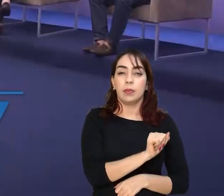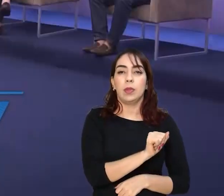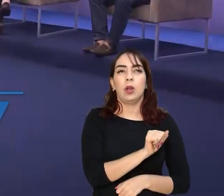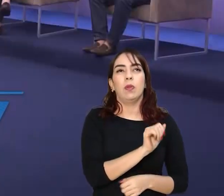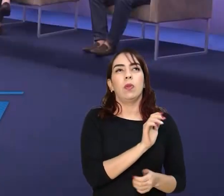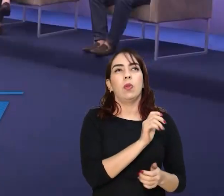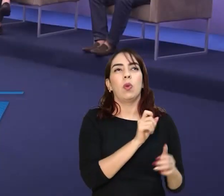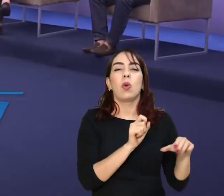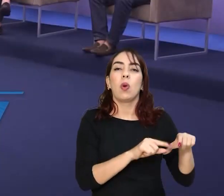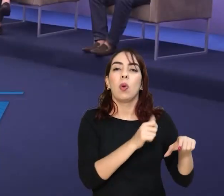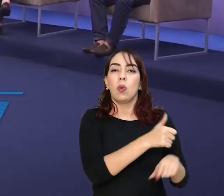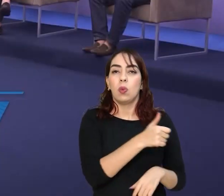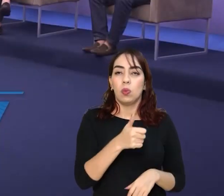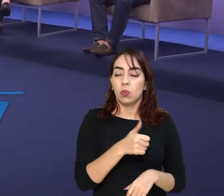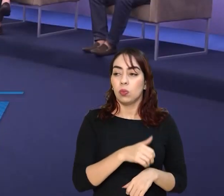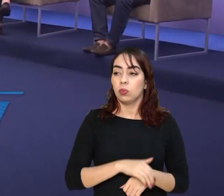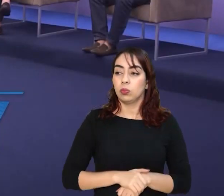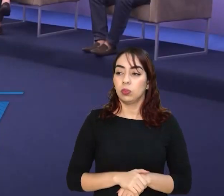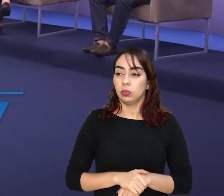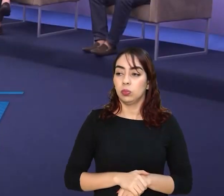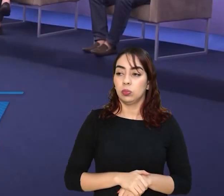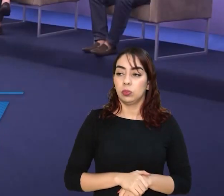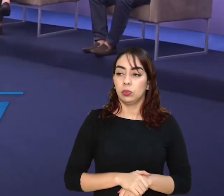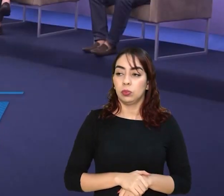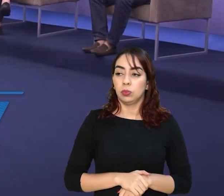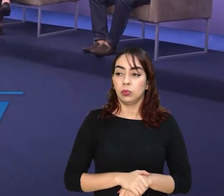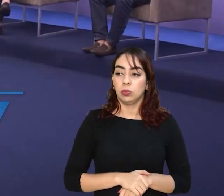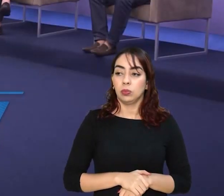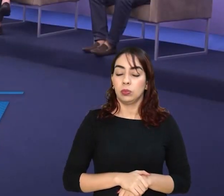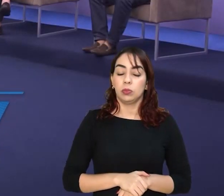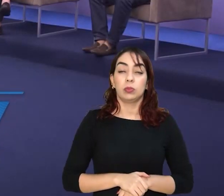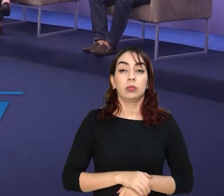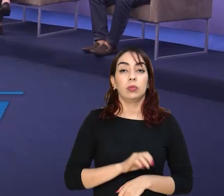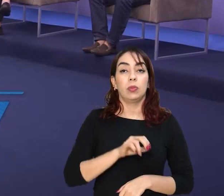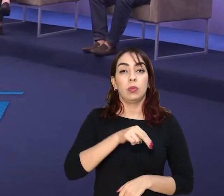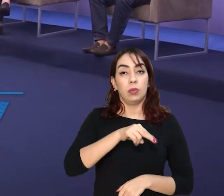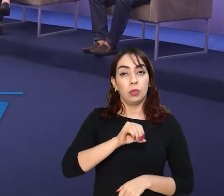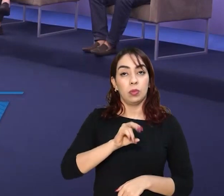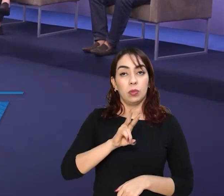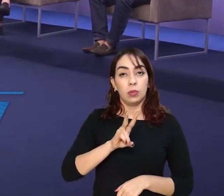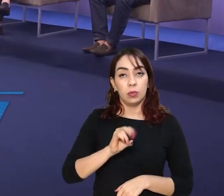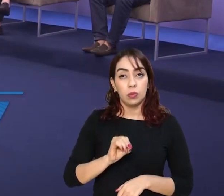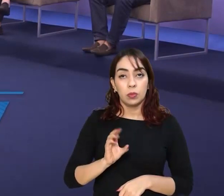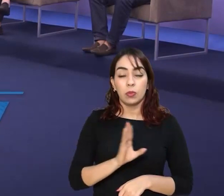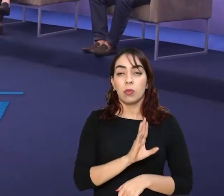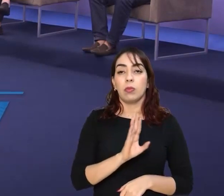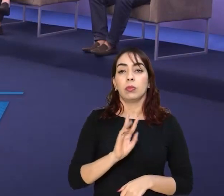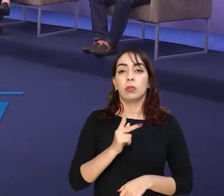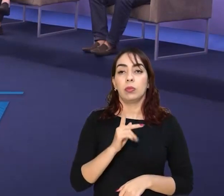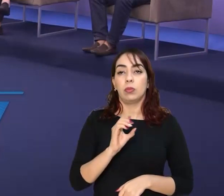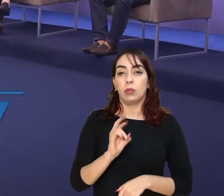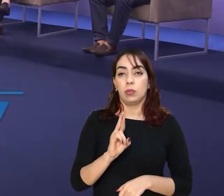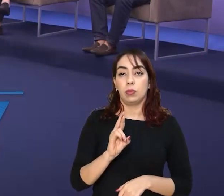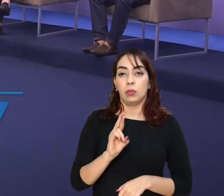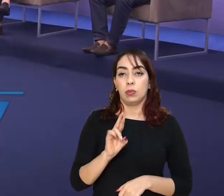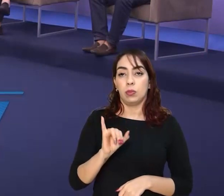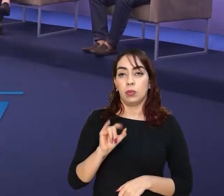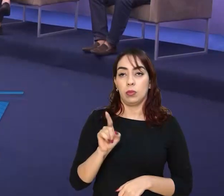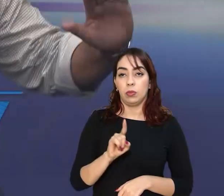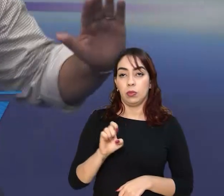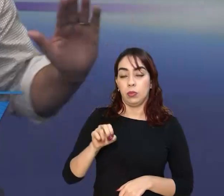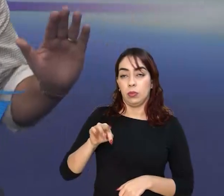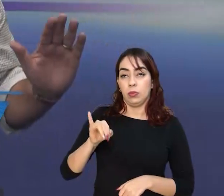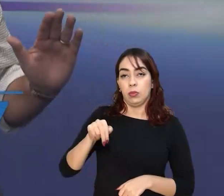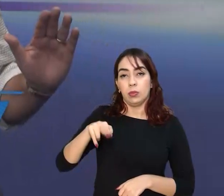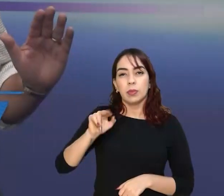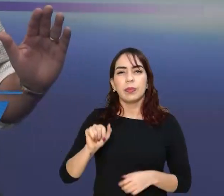contra o Sport. Novo Horizontino, 20 pontos, com 9 gols de saldo. E o Criciúma, 20 pontos com 7 gols de saldo. Aí são os